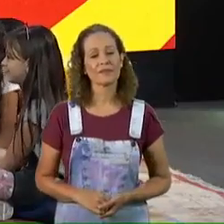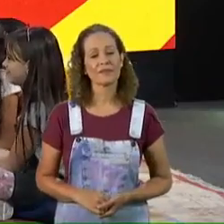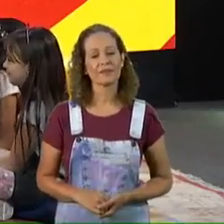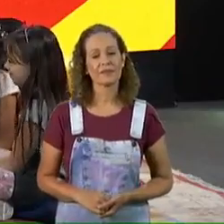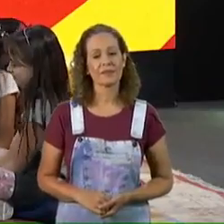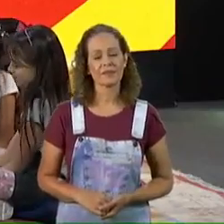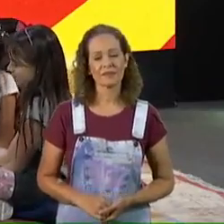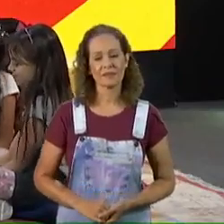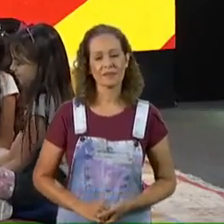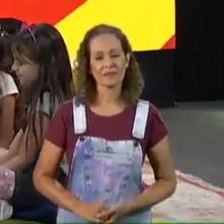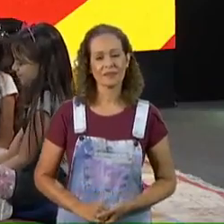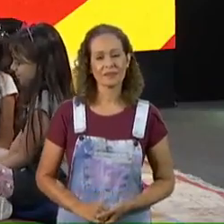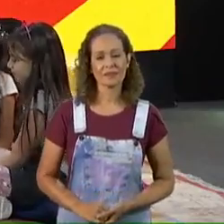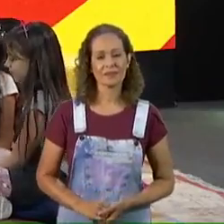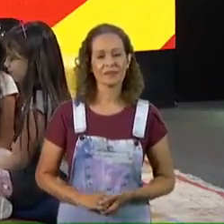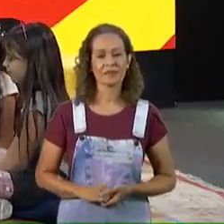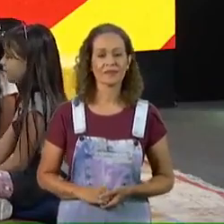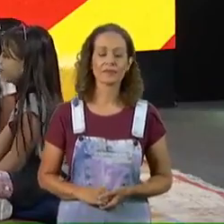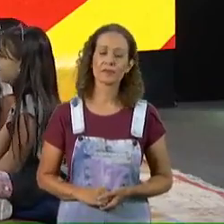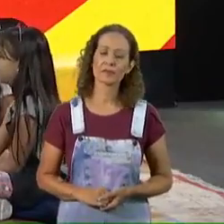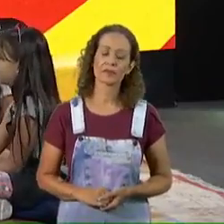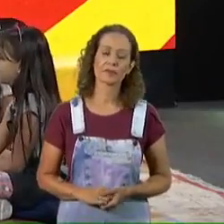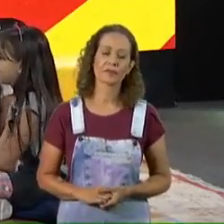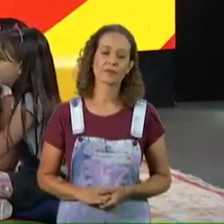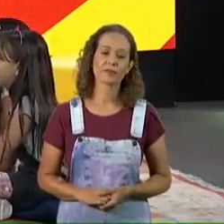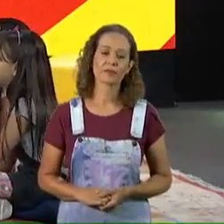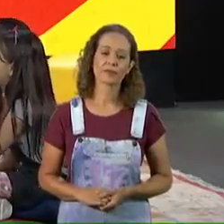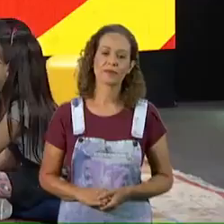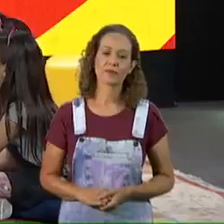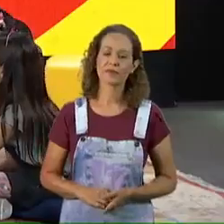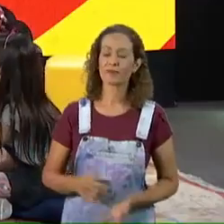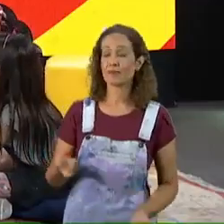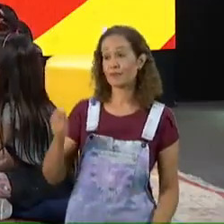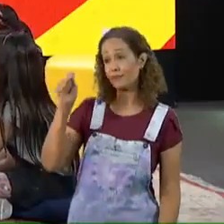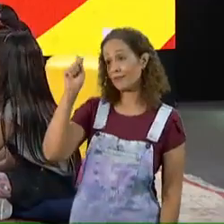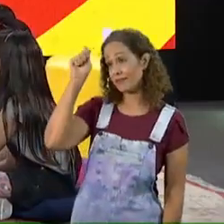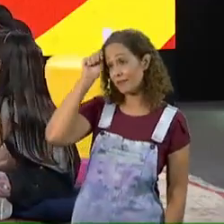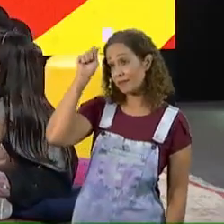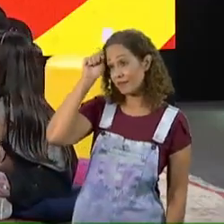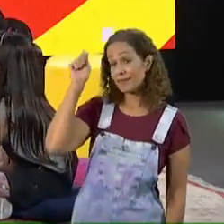Eu acho que... Então fala. Adão? Sim! É!